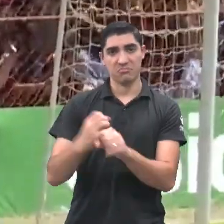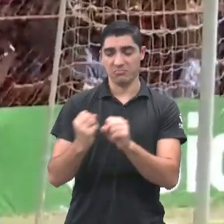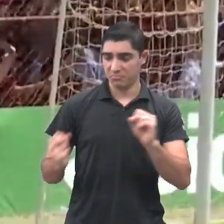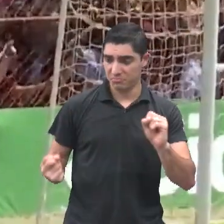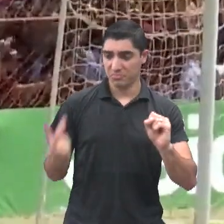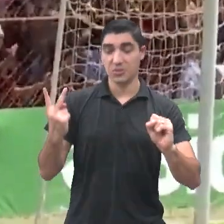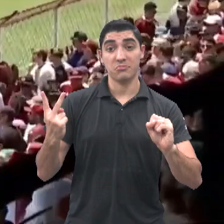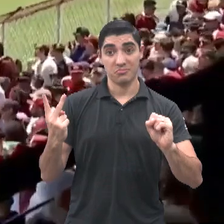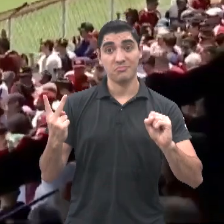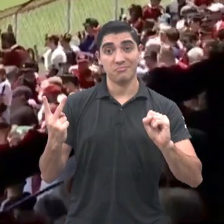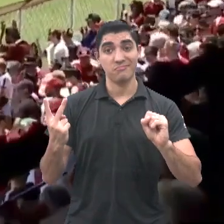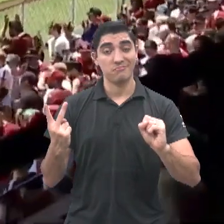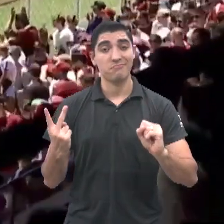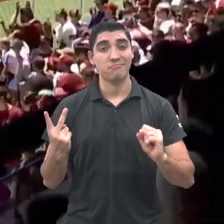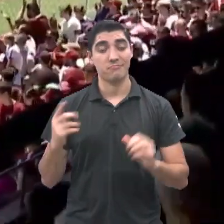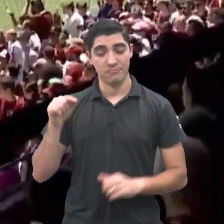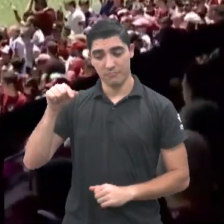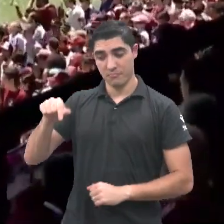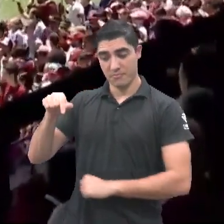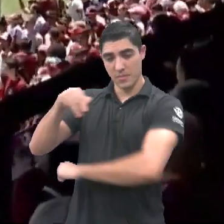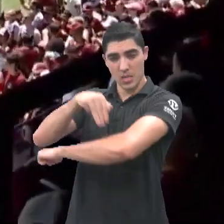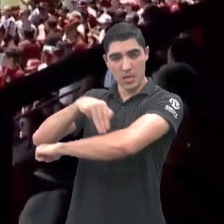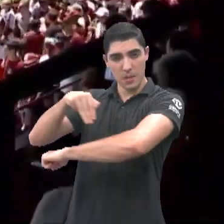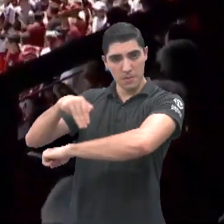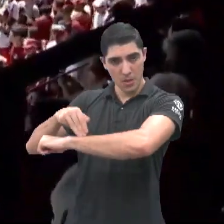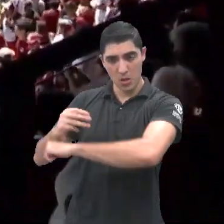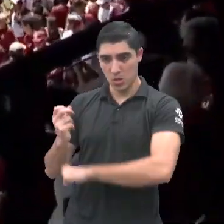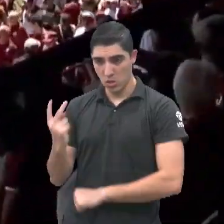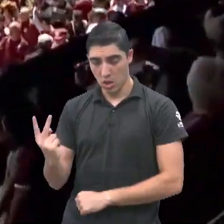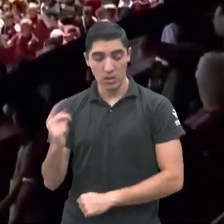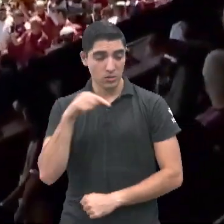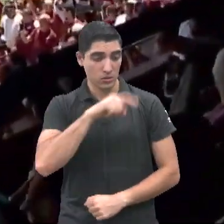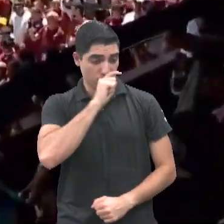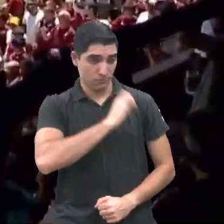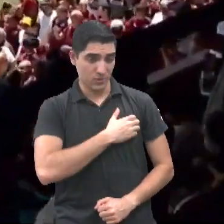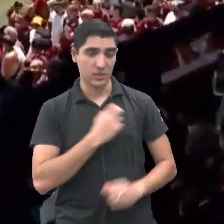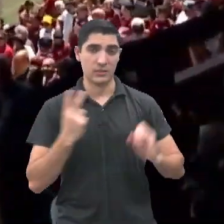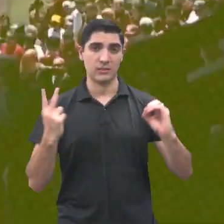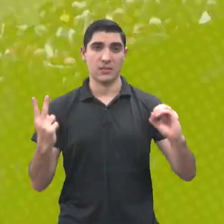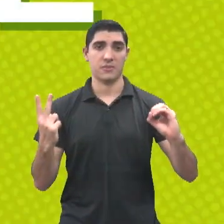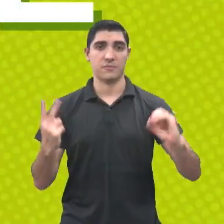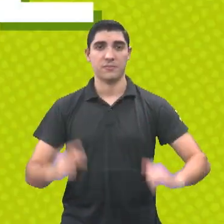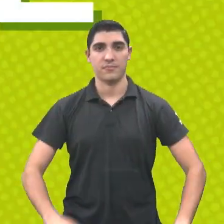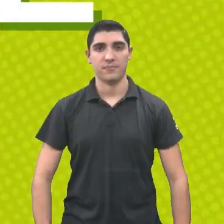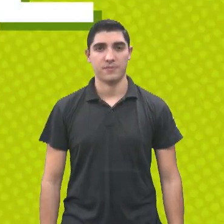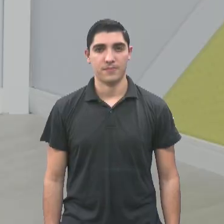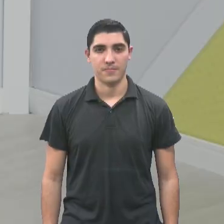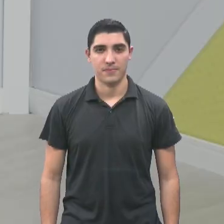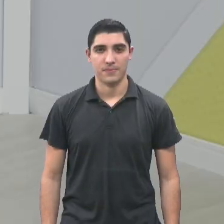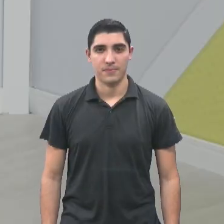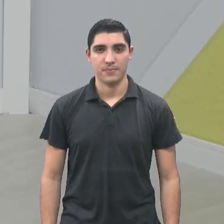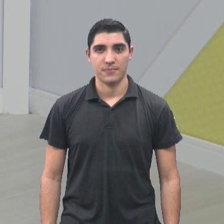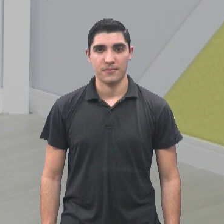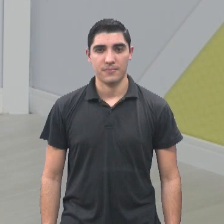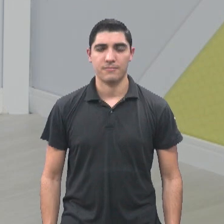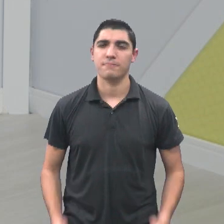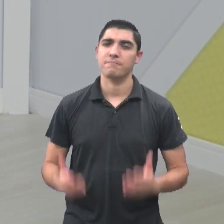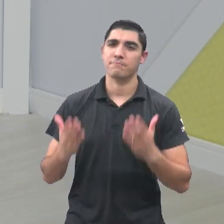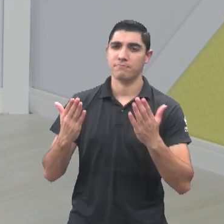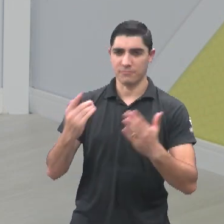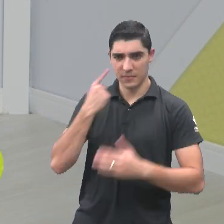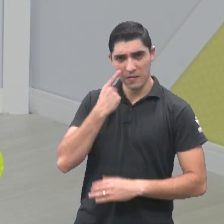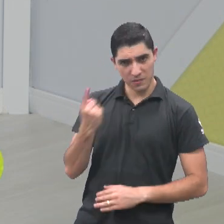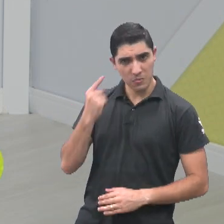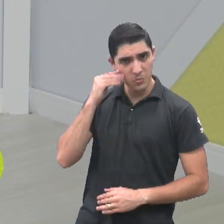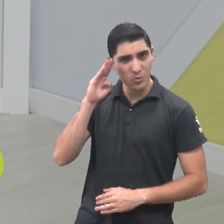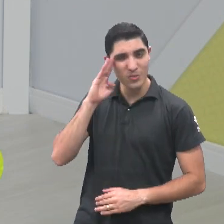torcedor juventino, final na Rua Javari. Juventus 2, São José 0. Pois é, Brunão, a gente conversava